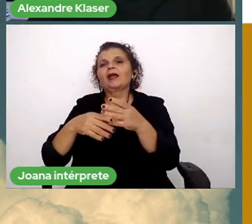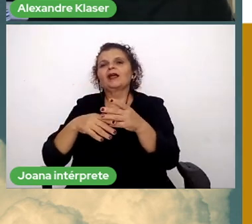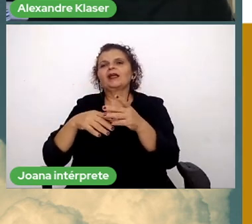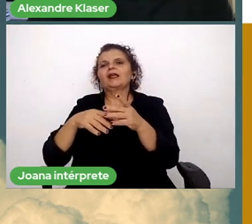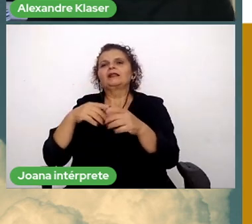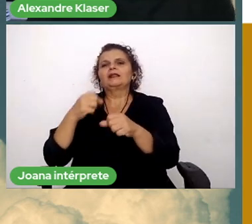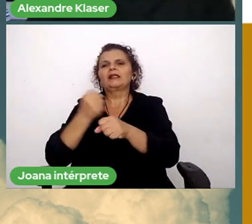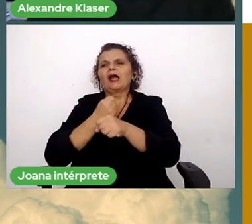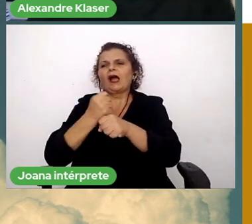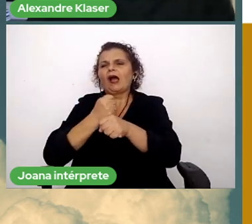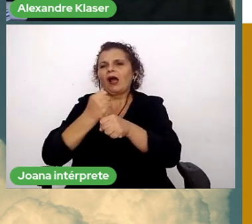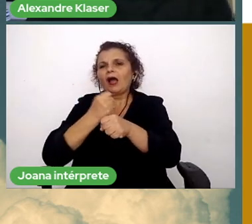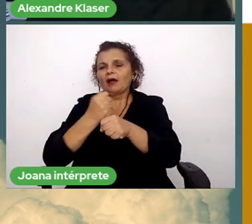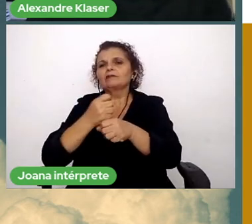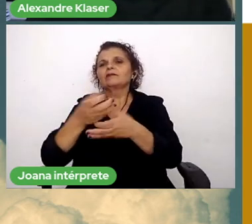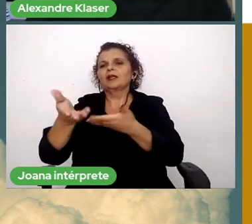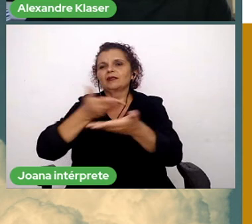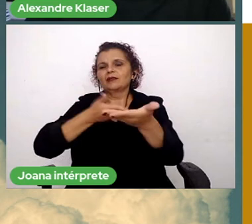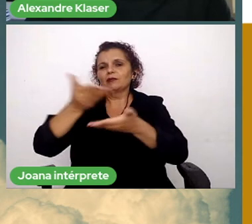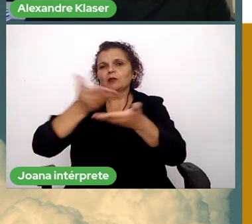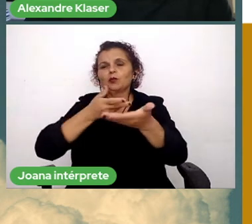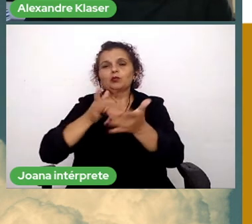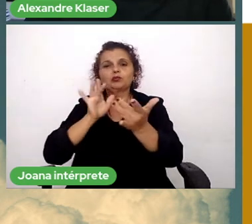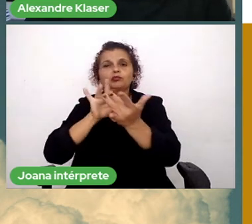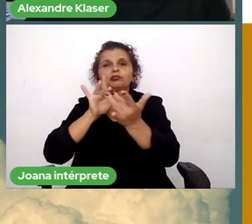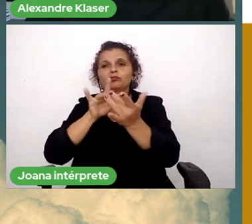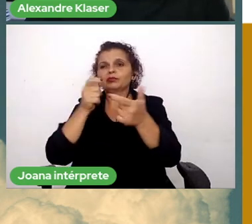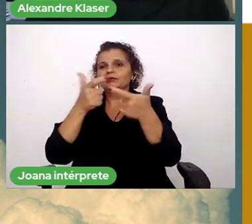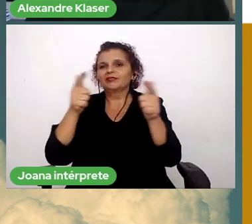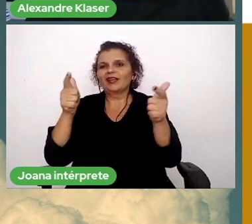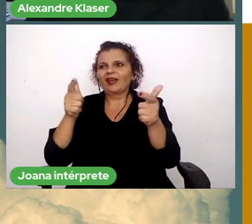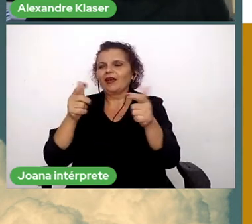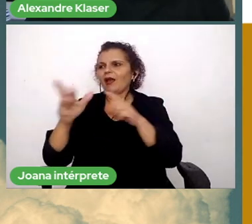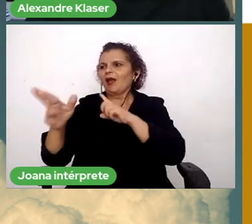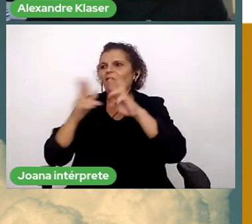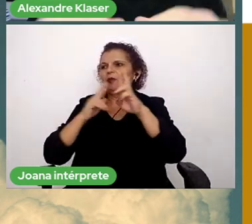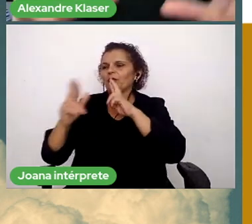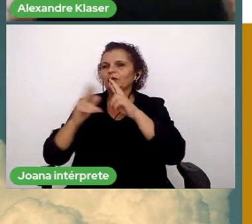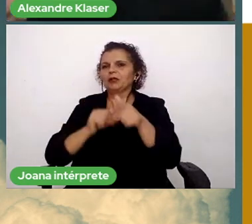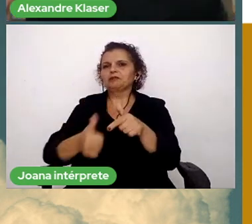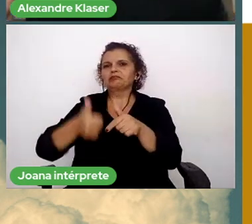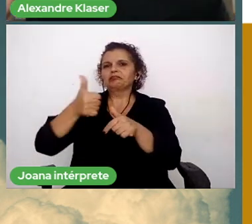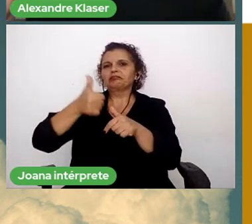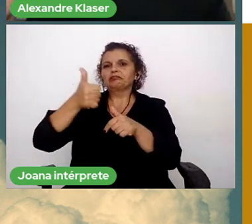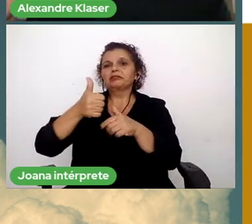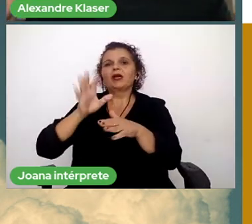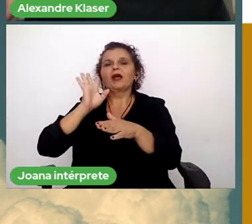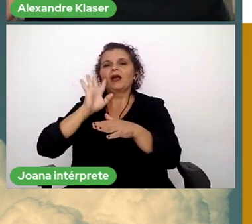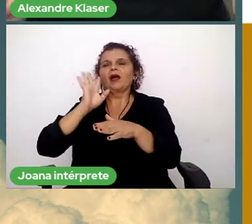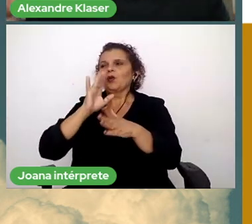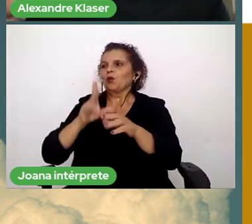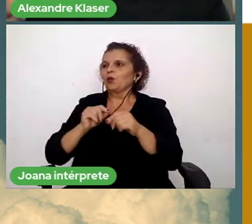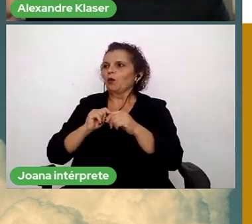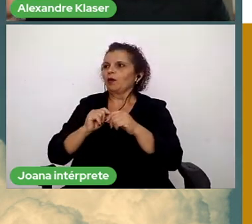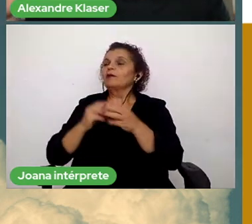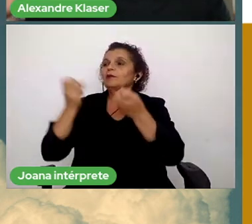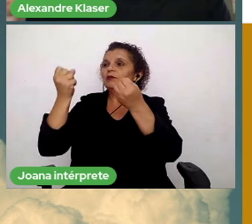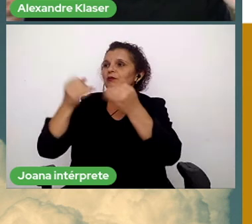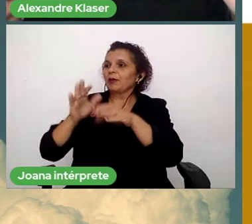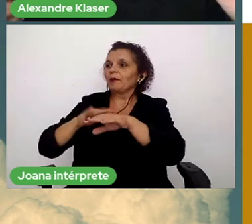canal de interação com pessoas que nunca teve. E as pessoas estão respondendo positivamente. Então todo mundo começou assim, opa, conte-me mais, quero